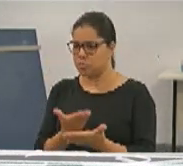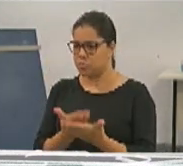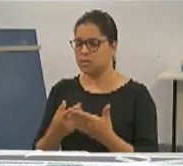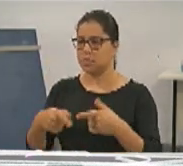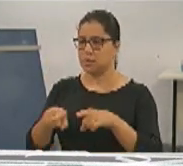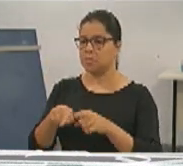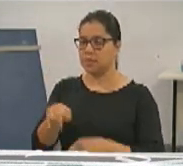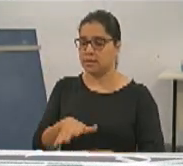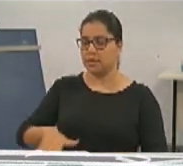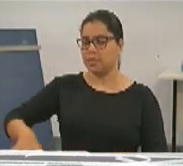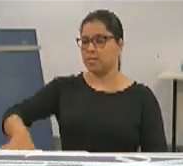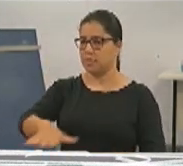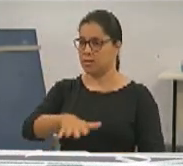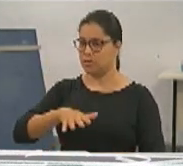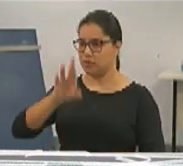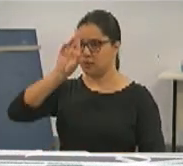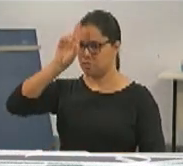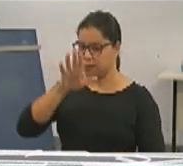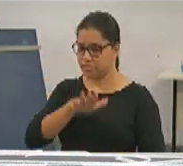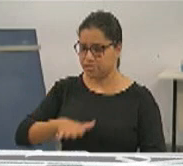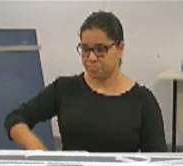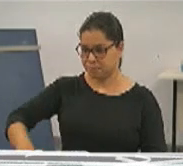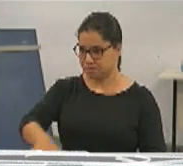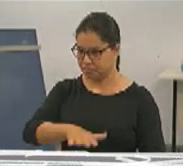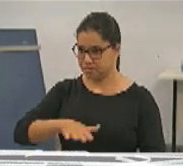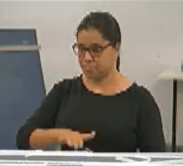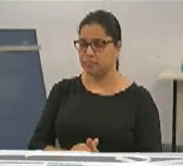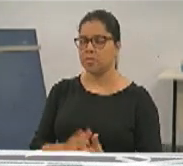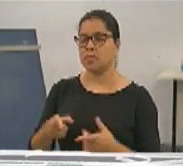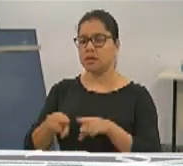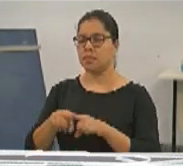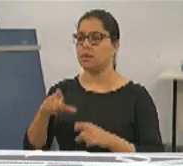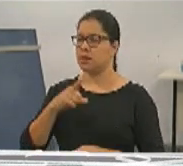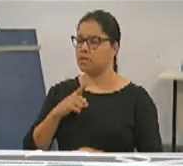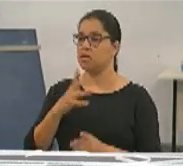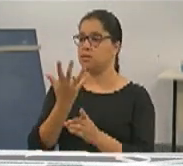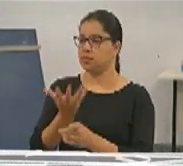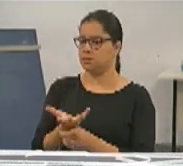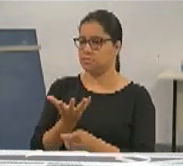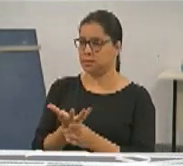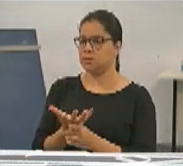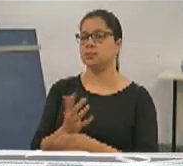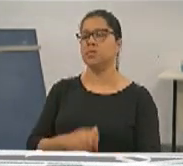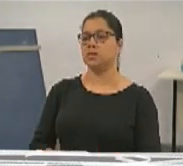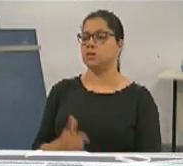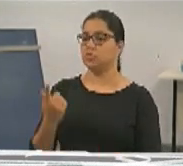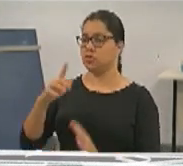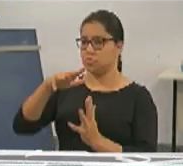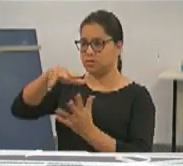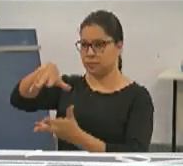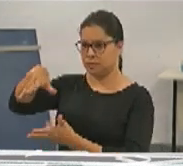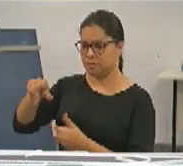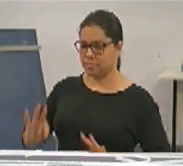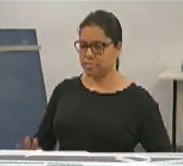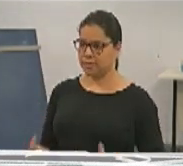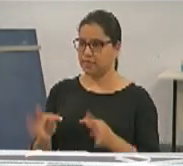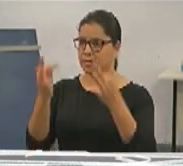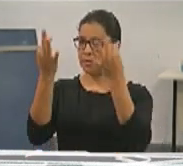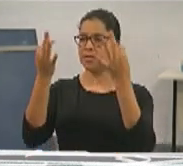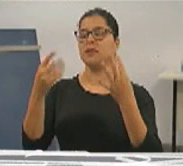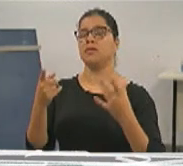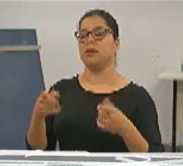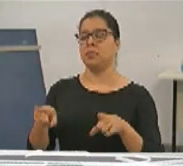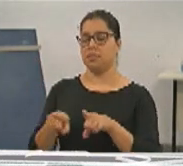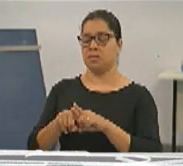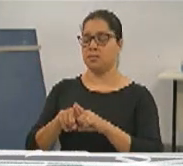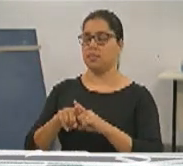Ambiental, onde eu trabalho com as disciplinas da área de geotecnologia, tanto na graduação como também na